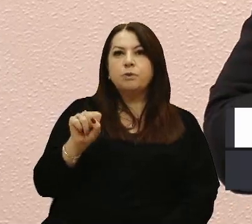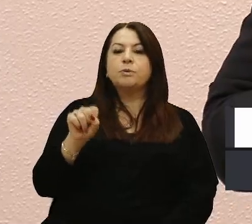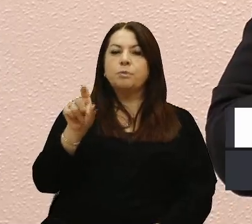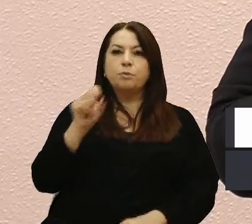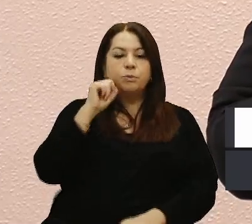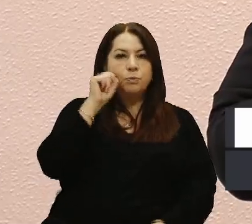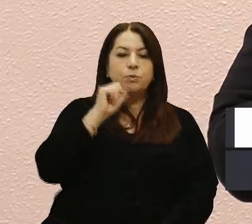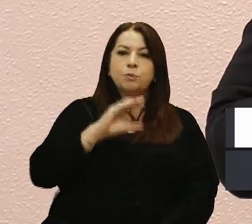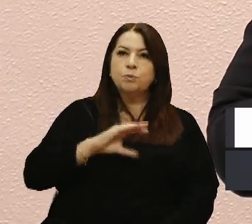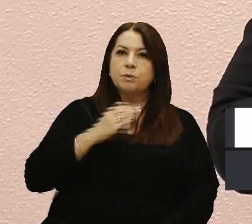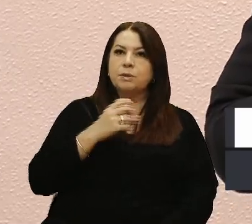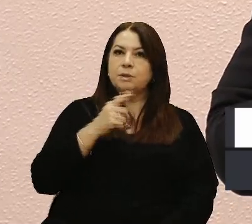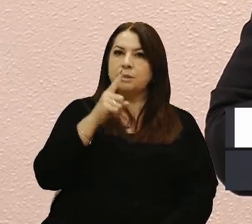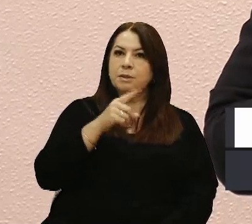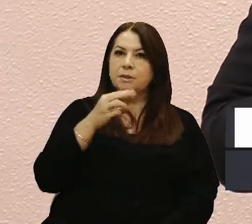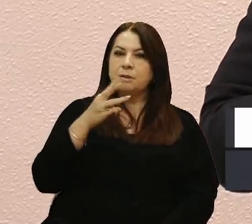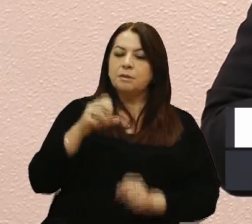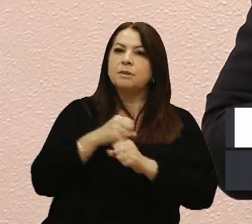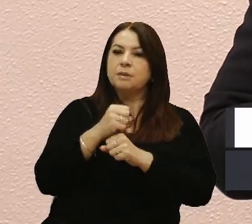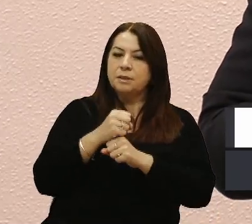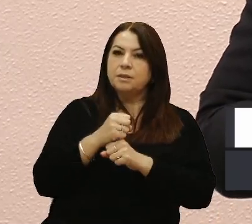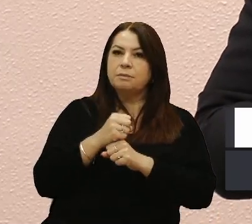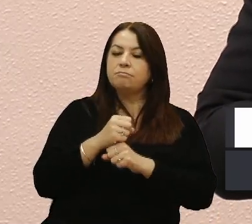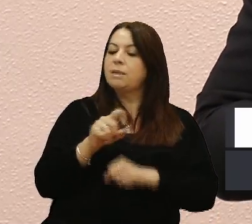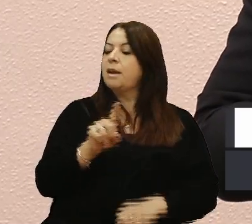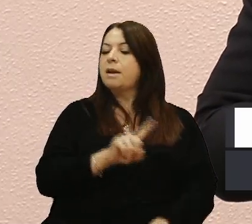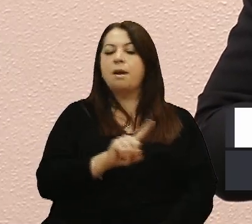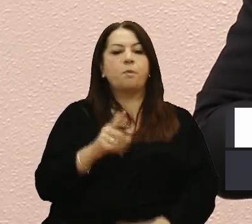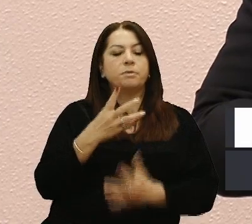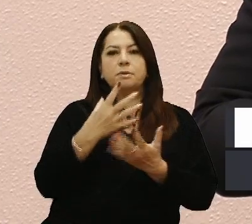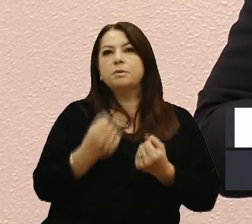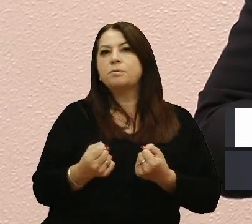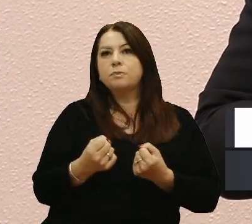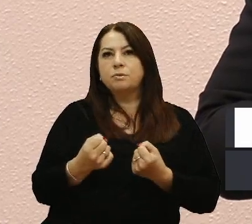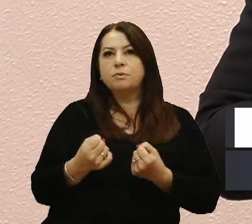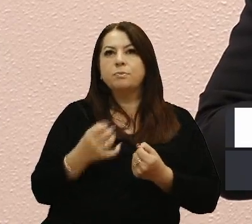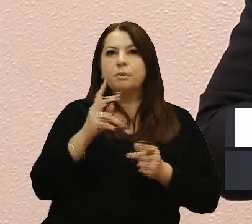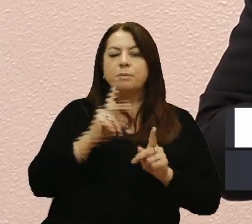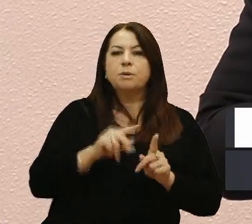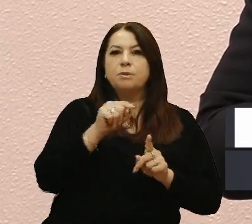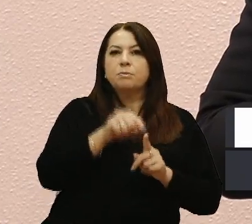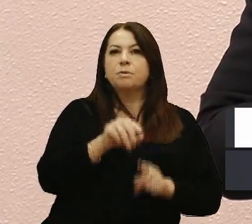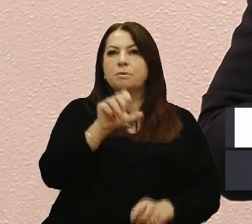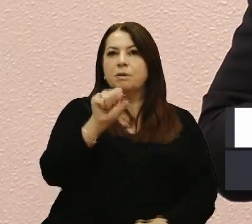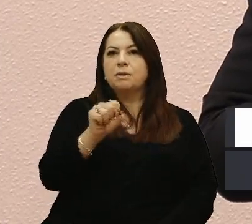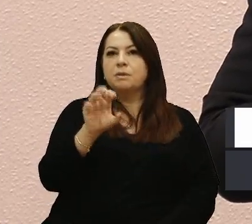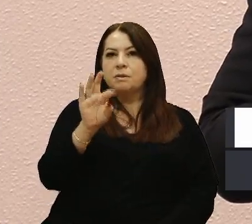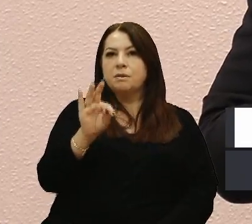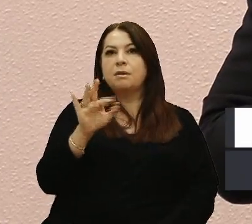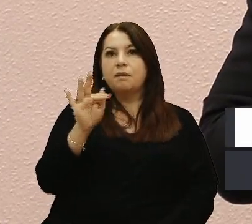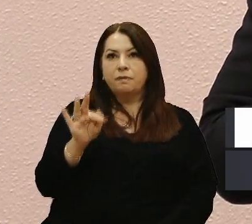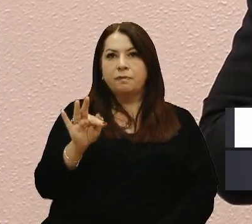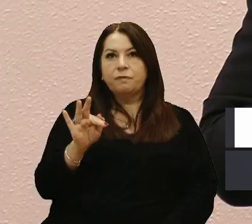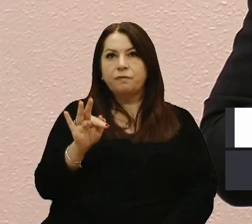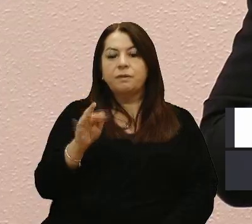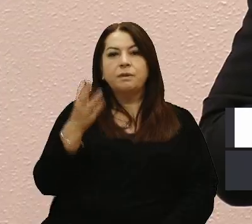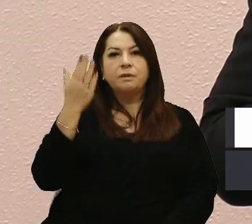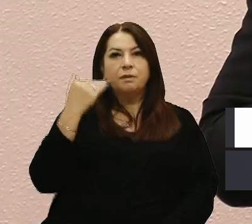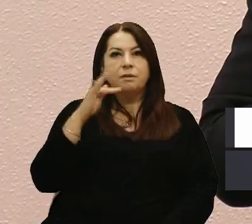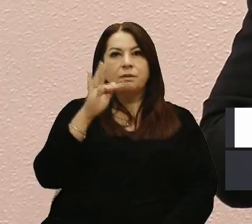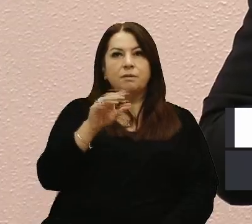Senado, depois de 130 anos, negou a indicação de alguém para o STF. Desde Floriano Peixoto,